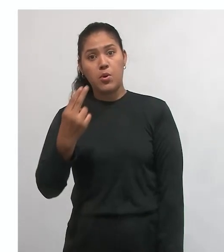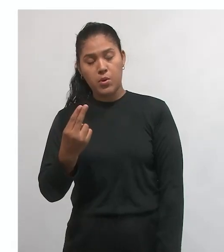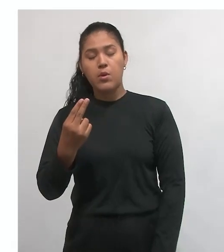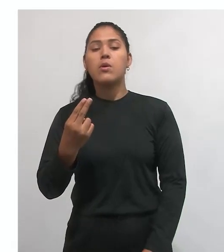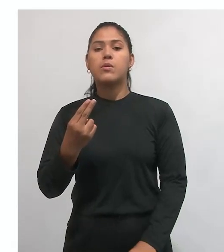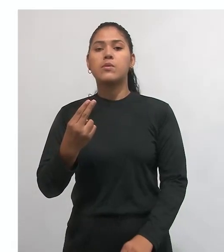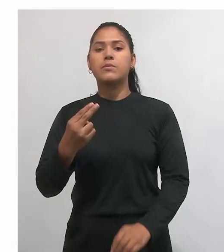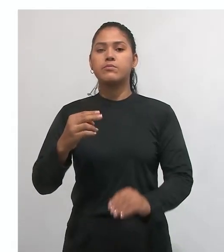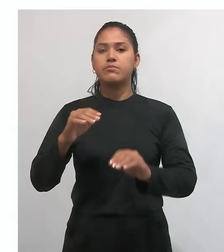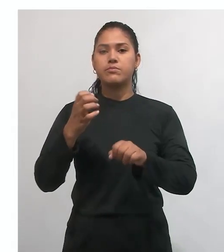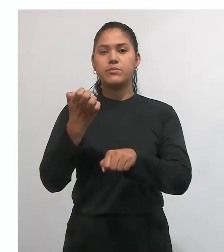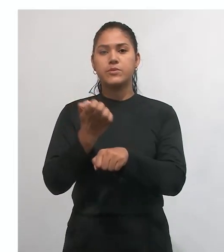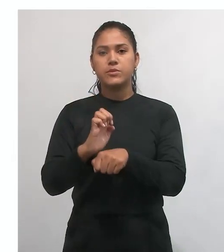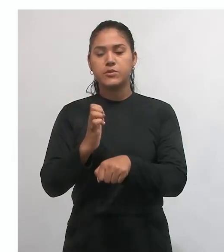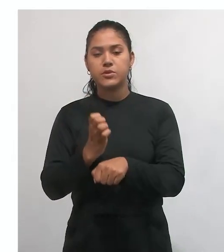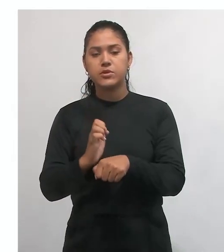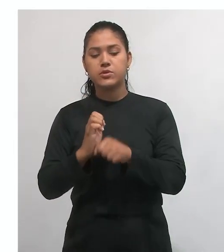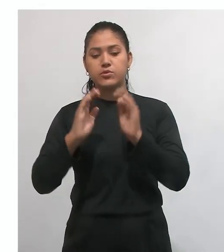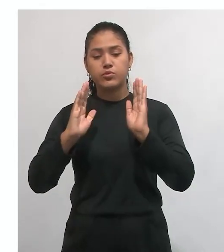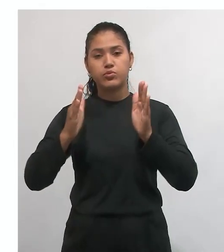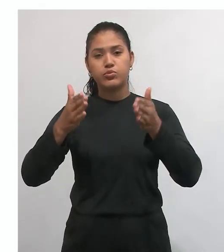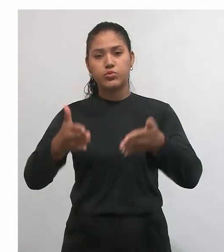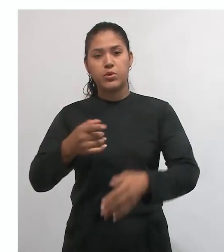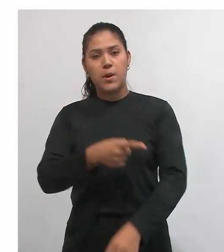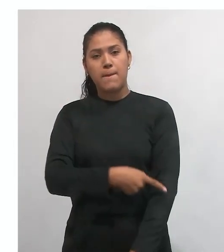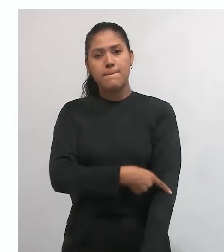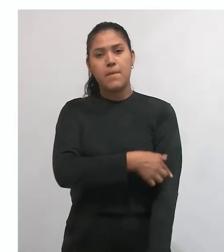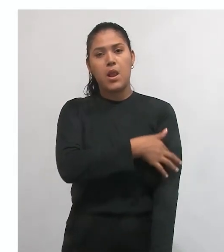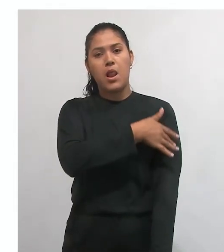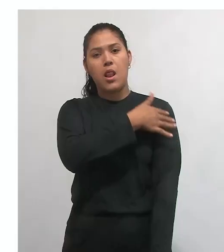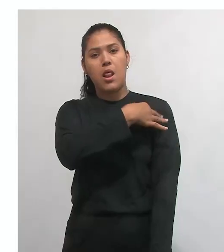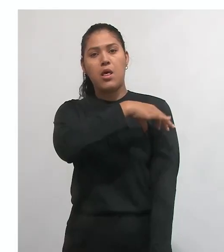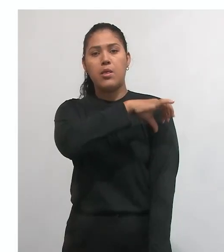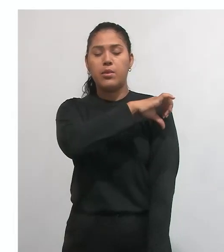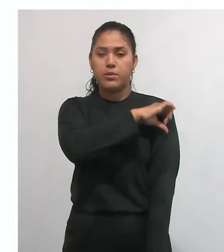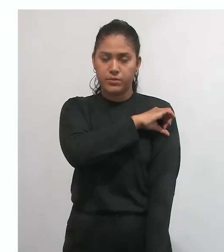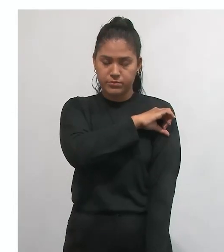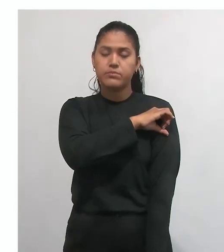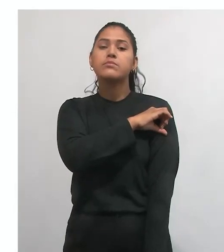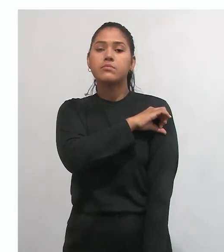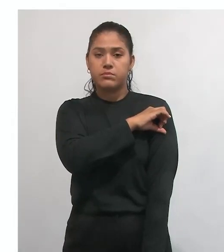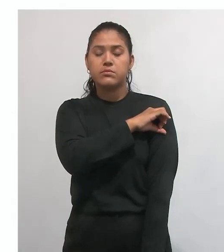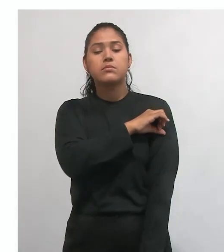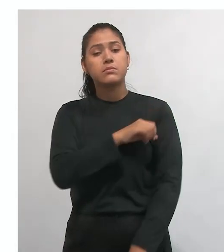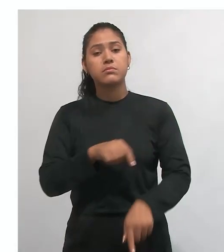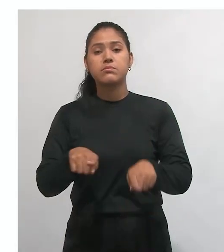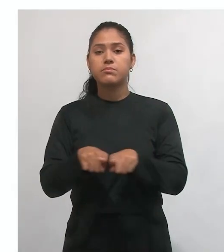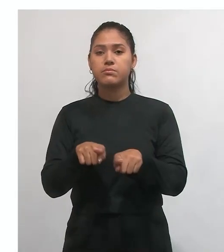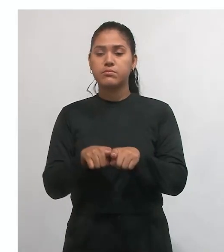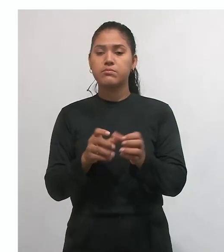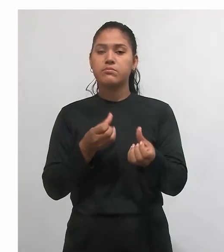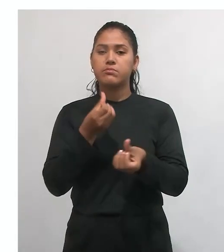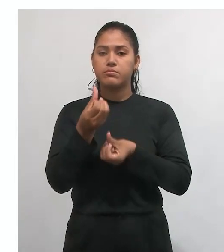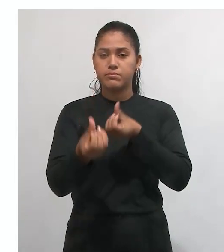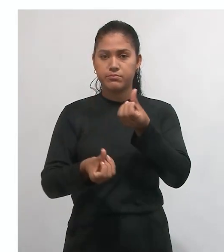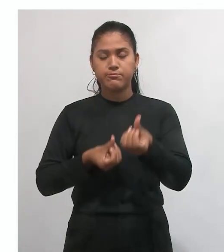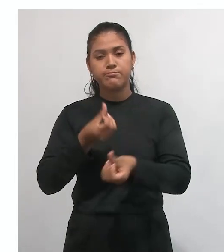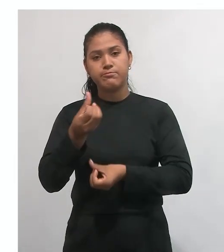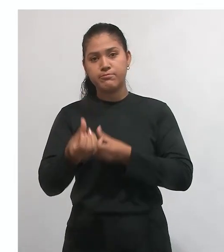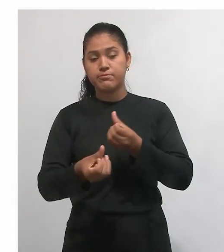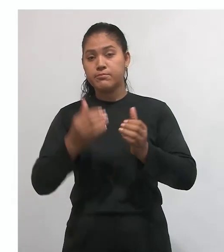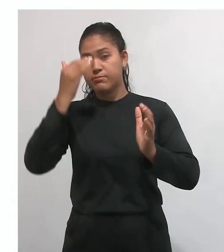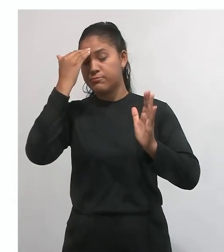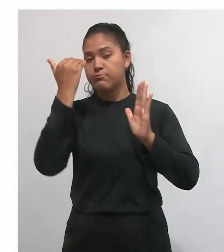ensino fundamental, na modalidade profissional da educação de jovens e adultos, conforme o artigo 1º da